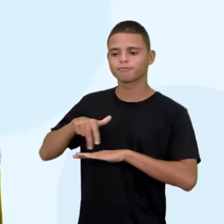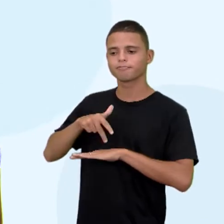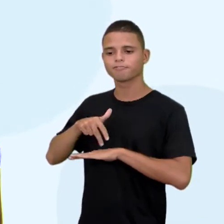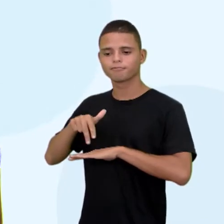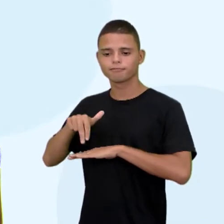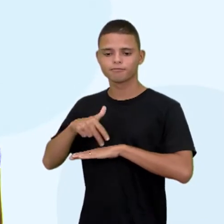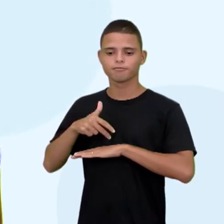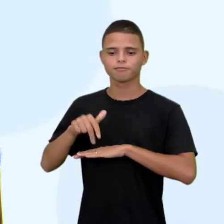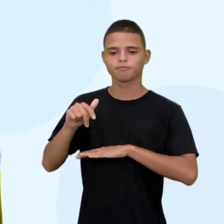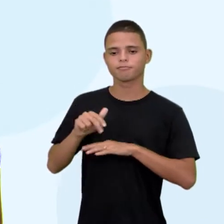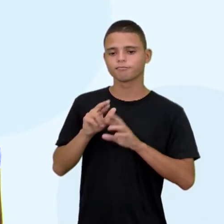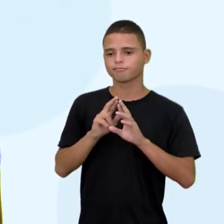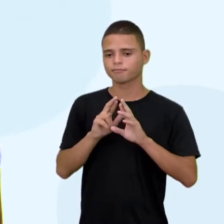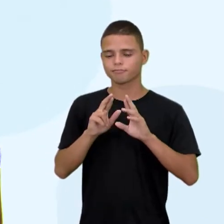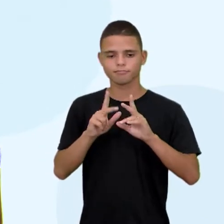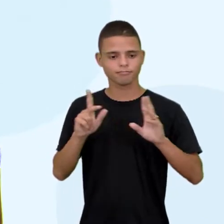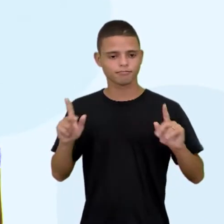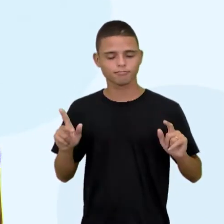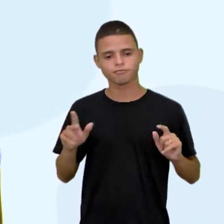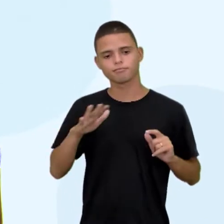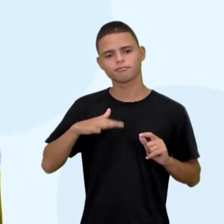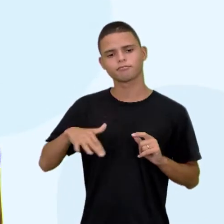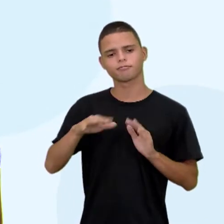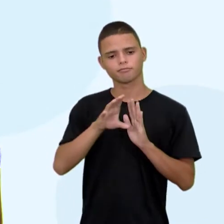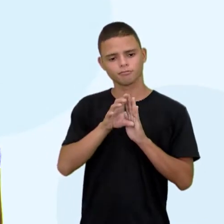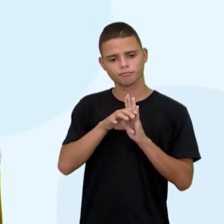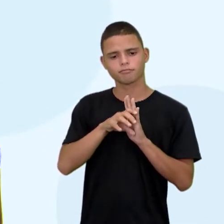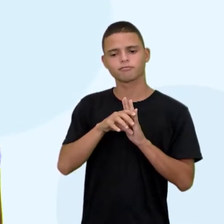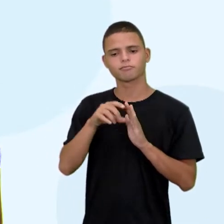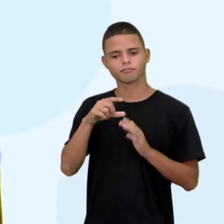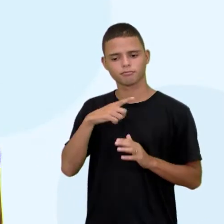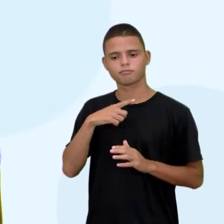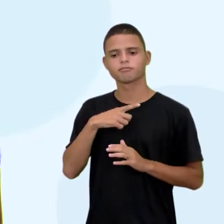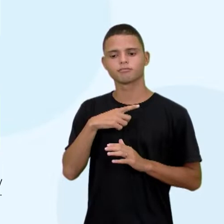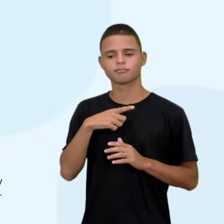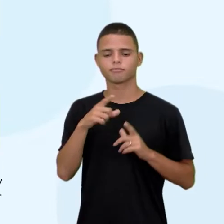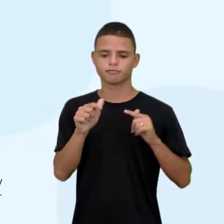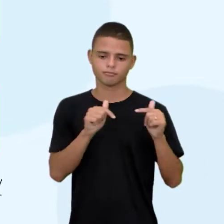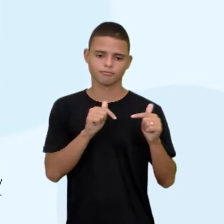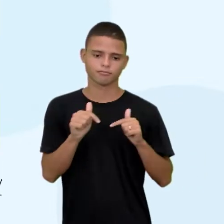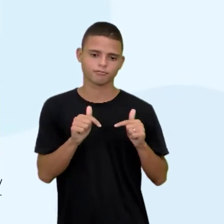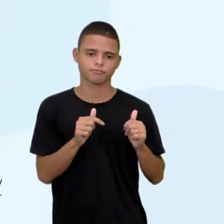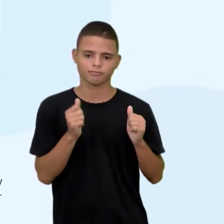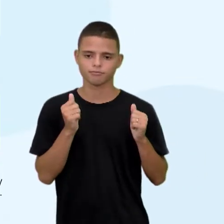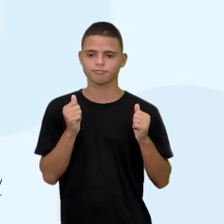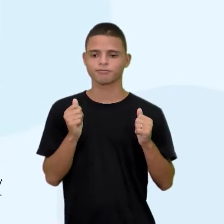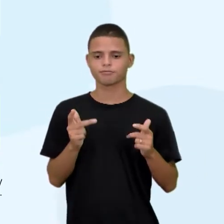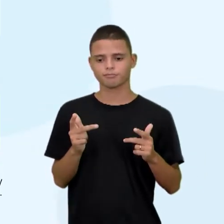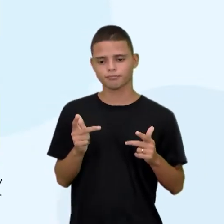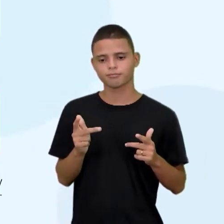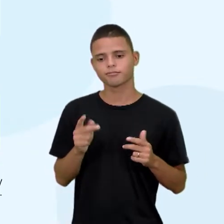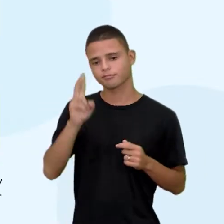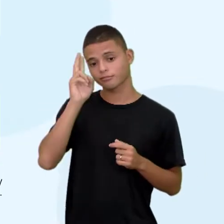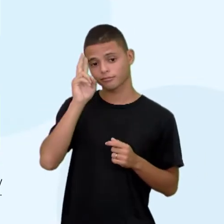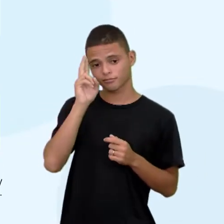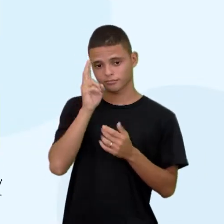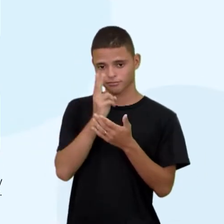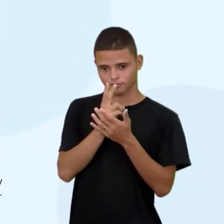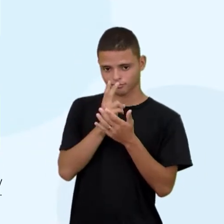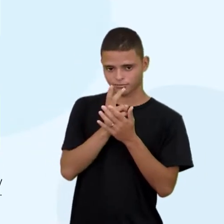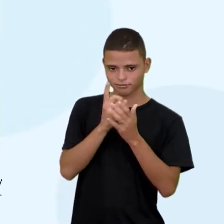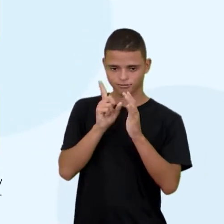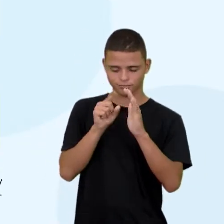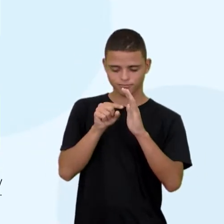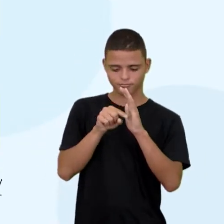performances, intervenções, todo esse contexto que nós vivemos trabalhando e desenvolvendo durante a nossa aula, tá certo? Lembrando sempre o aprofundamento da